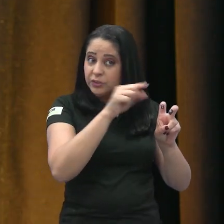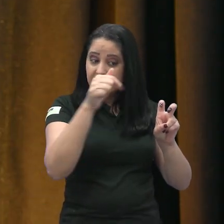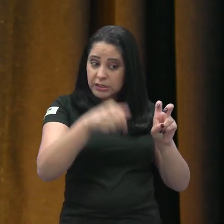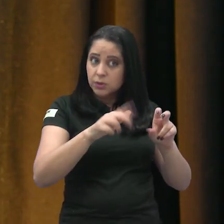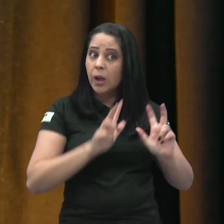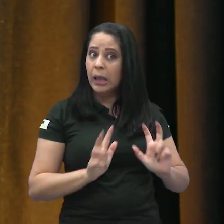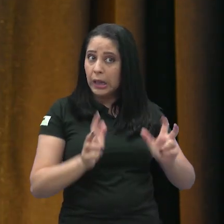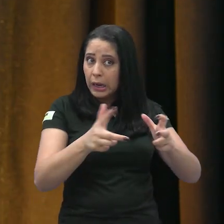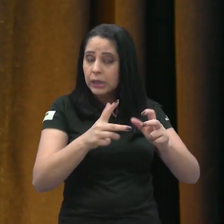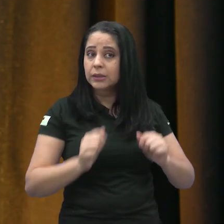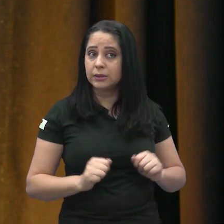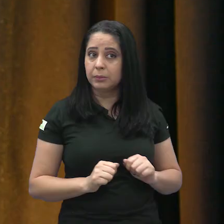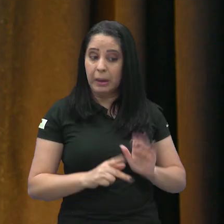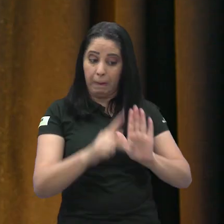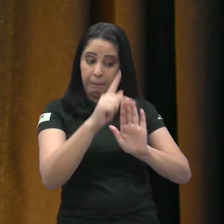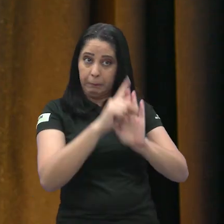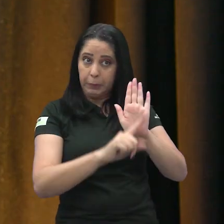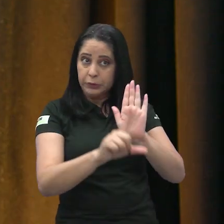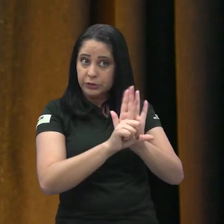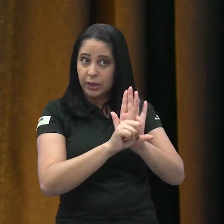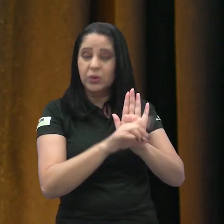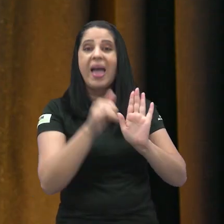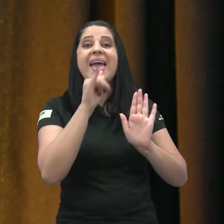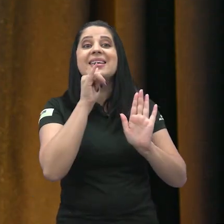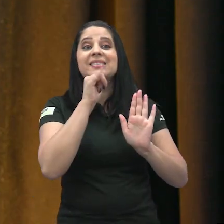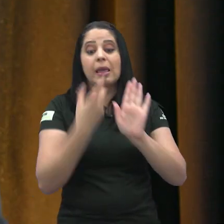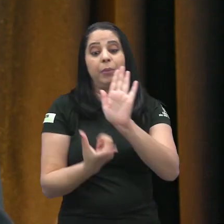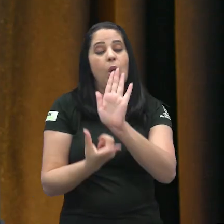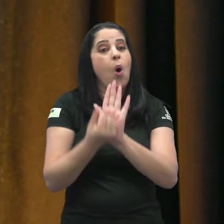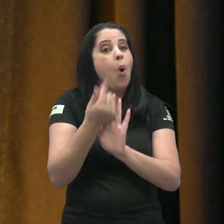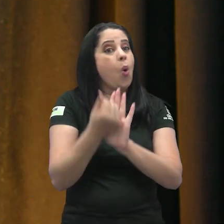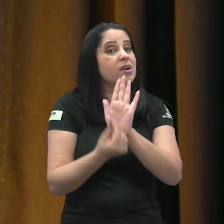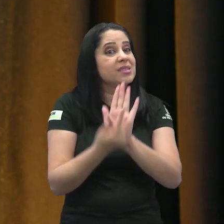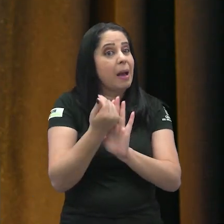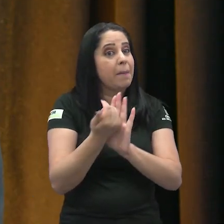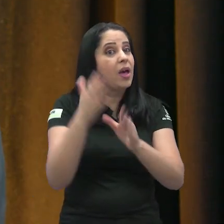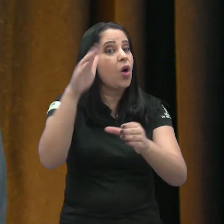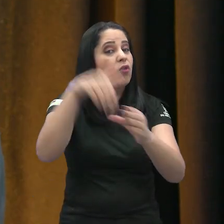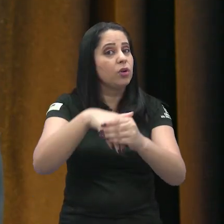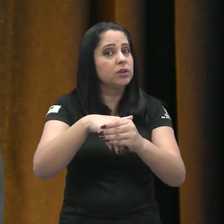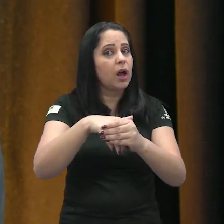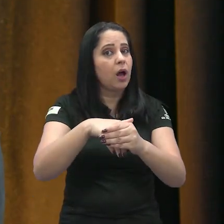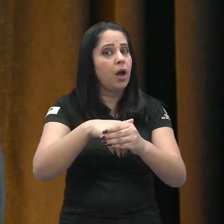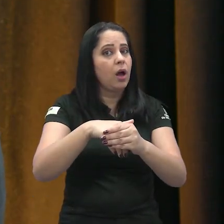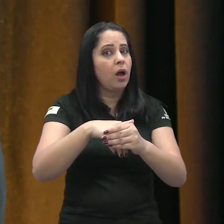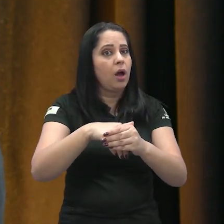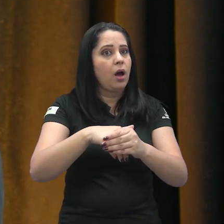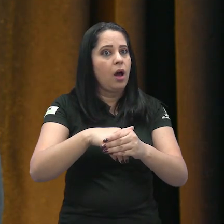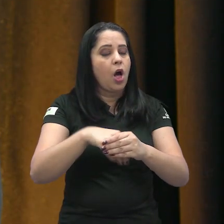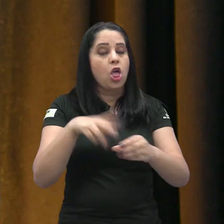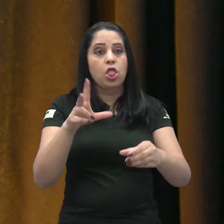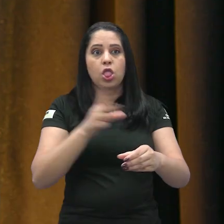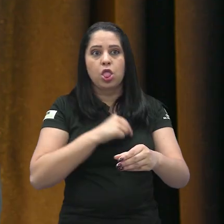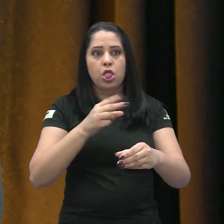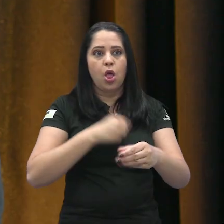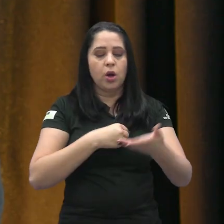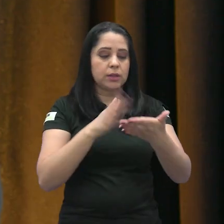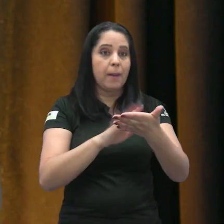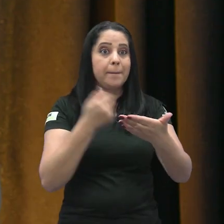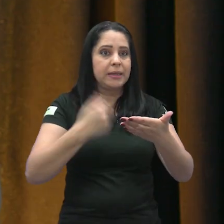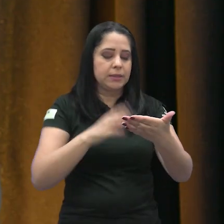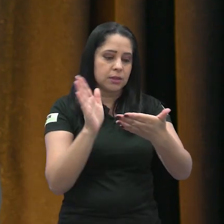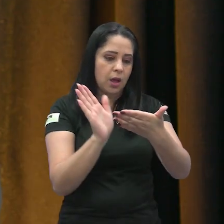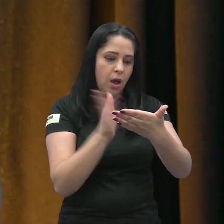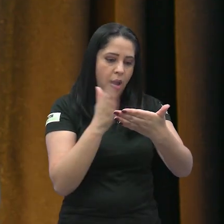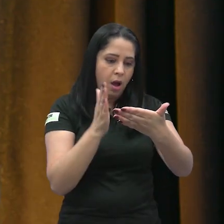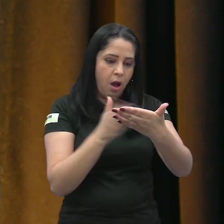aqui dentro do Legislativo. Né? Quando a gente pega o orçamento para se votar, são milhares de páginas que você